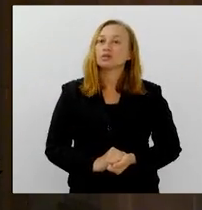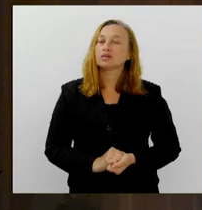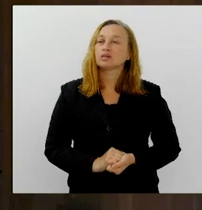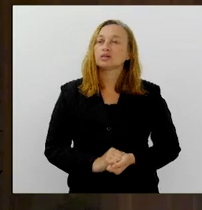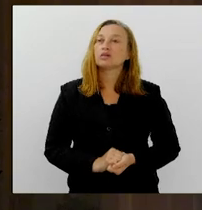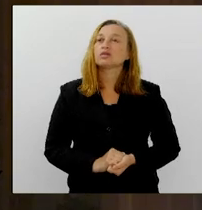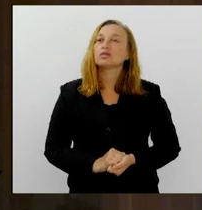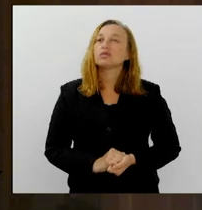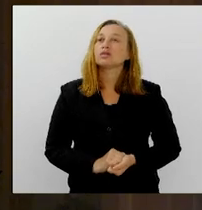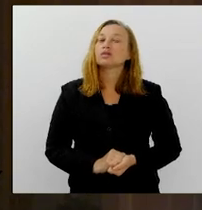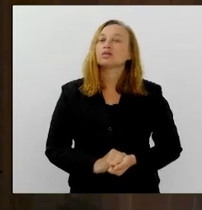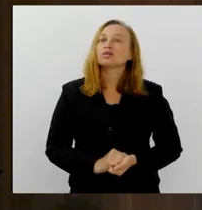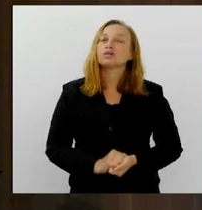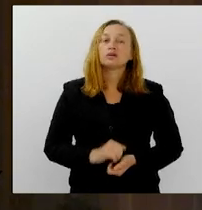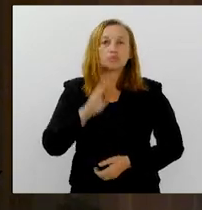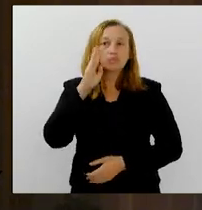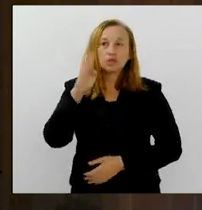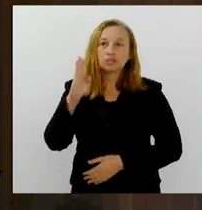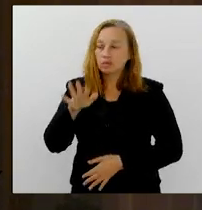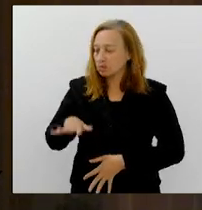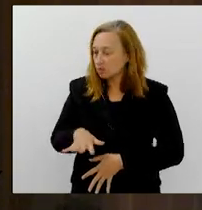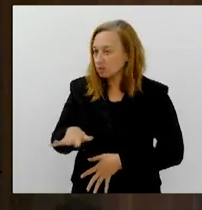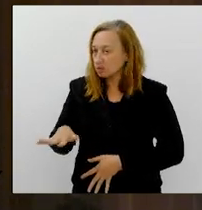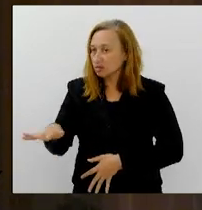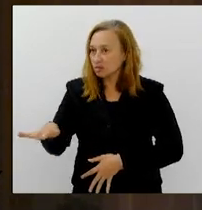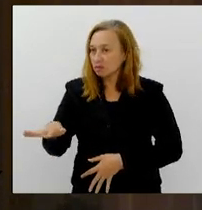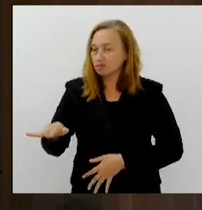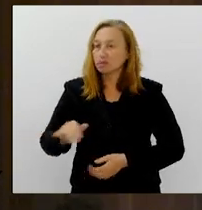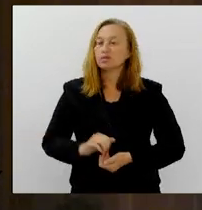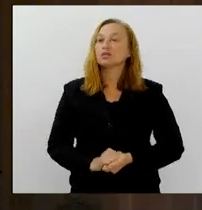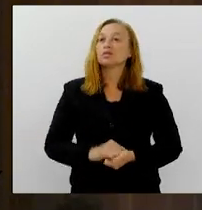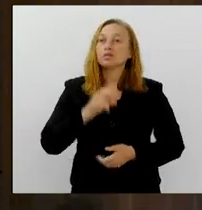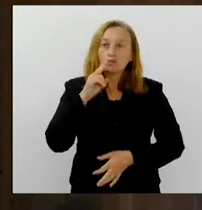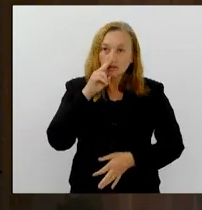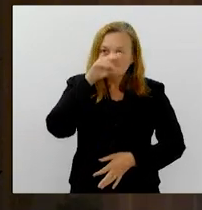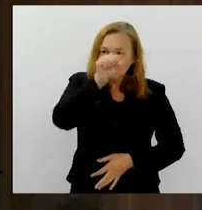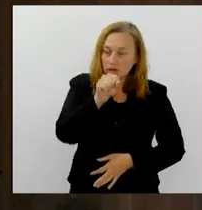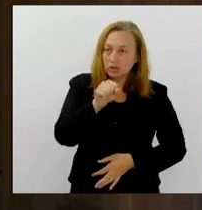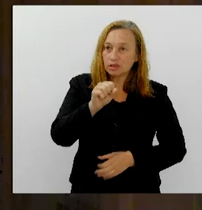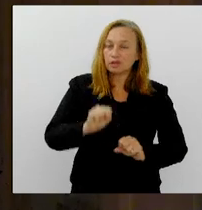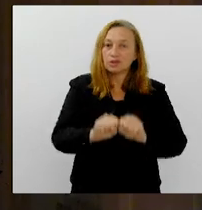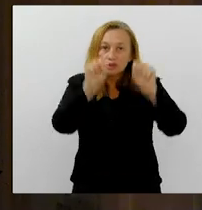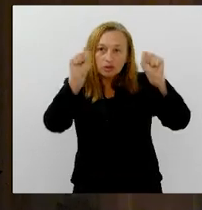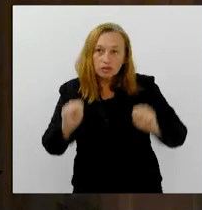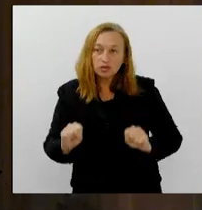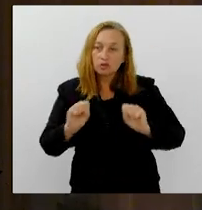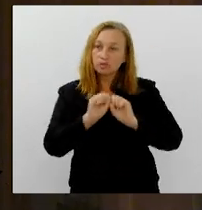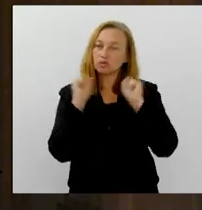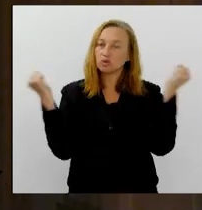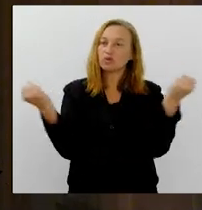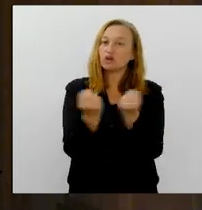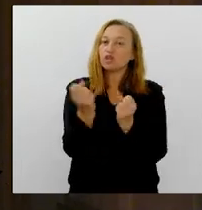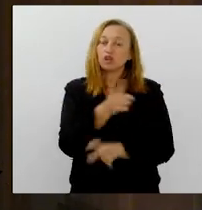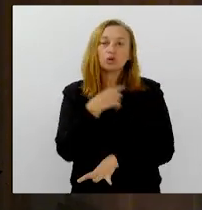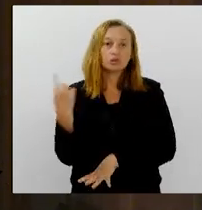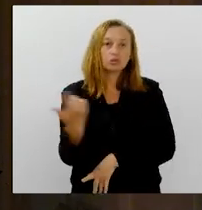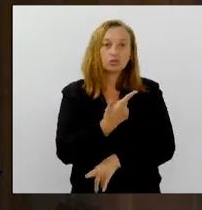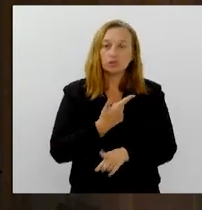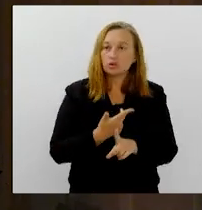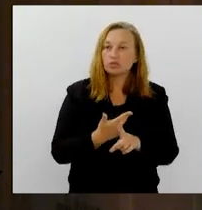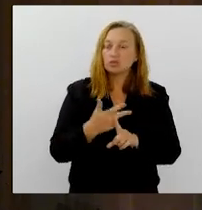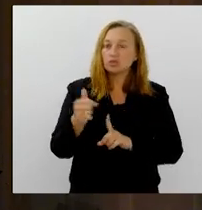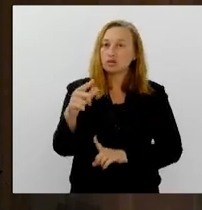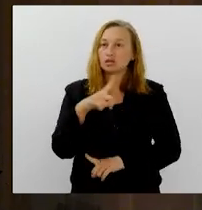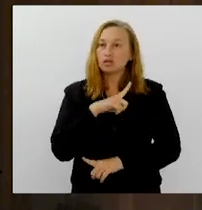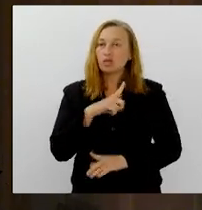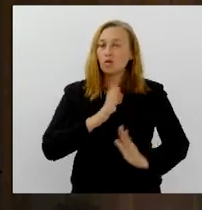especialmente os periféricos. E foi a partir do fortalecimento do sistema de conferência que nós conquistamos num período